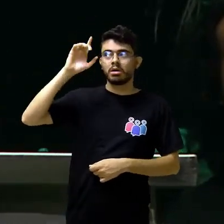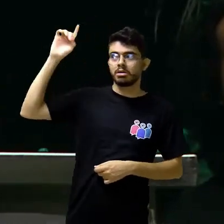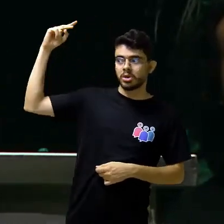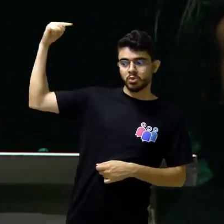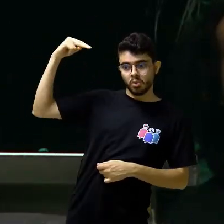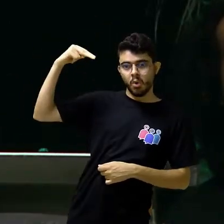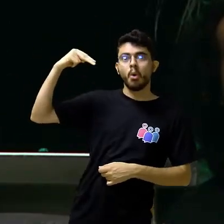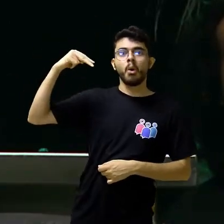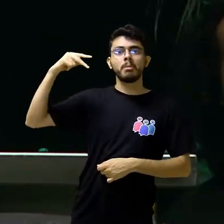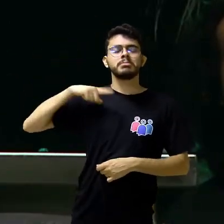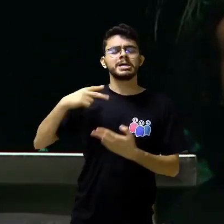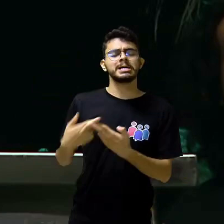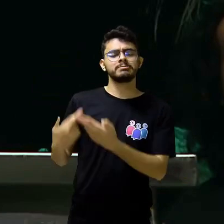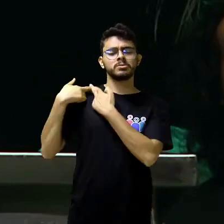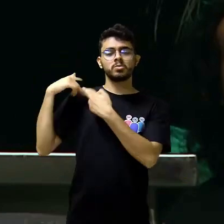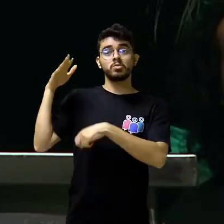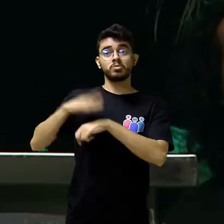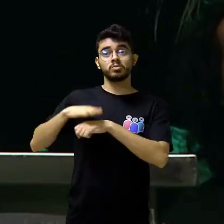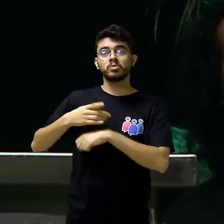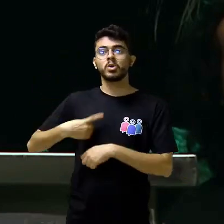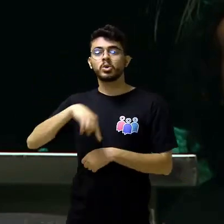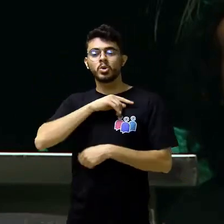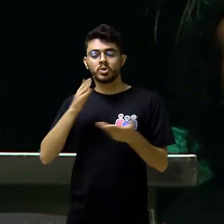desta responsabilidade.